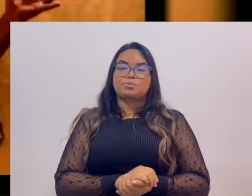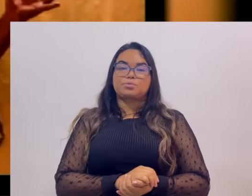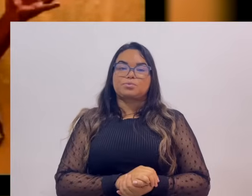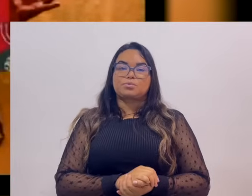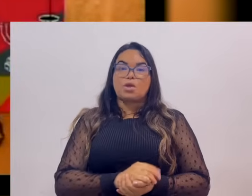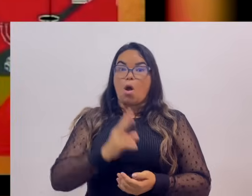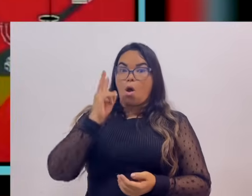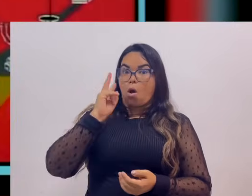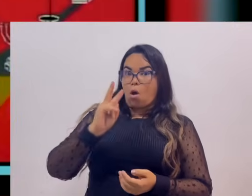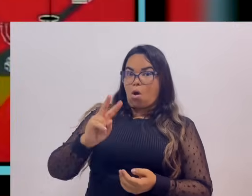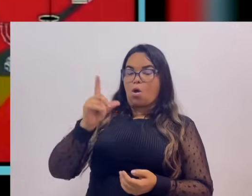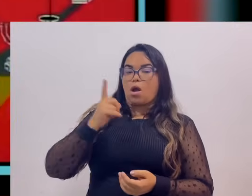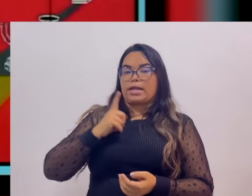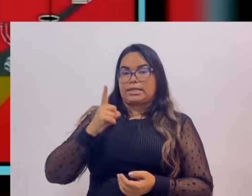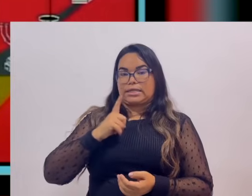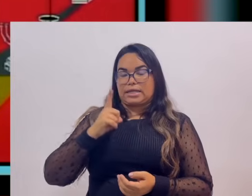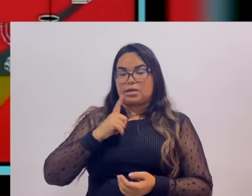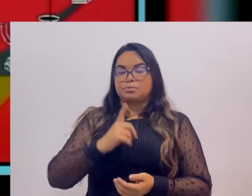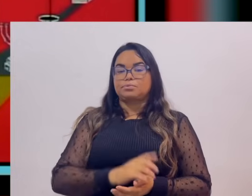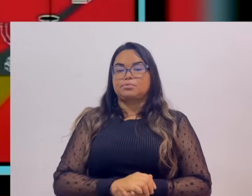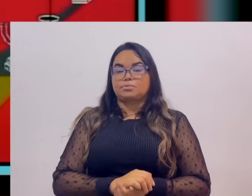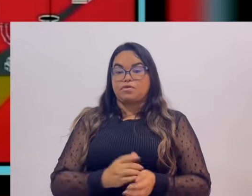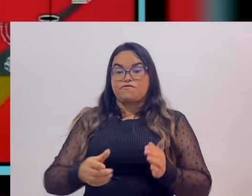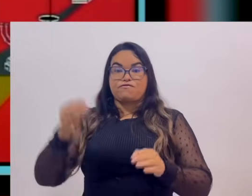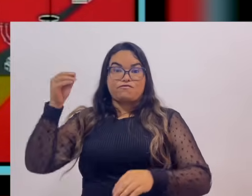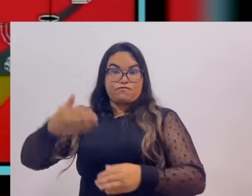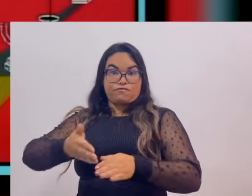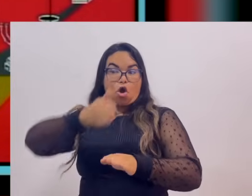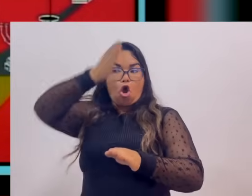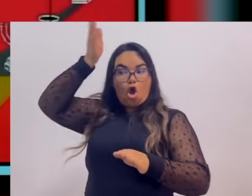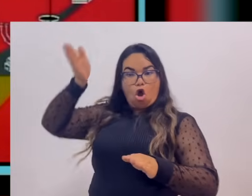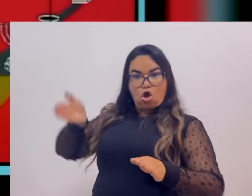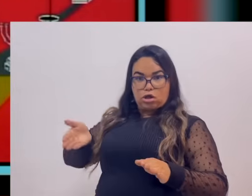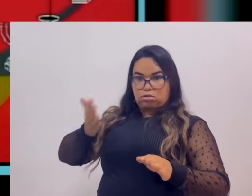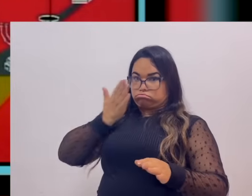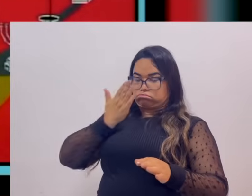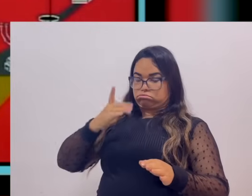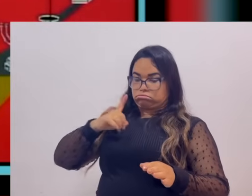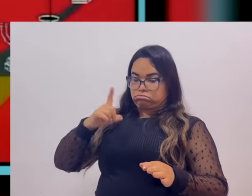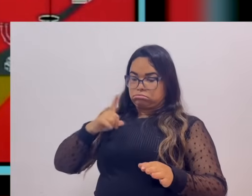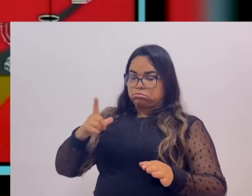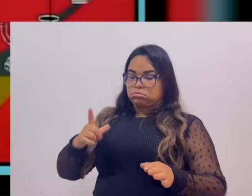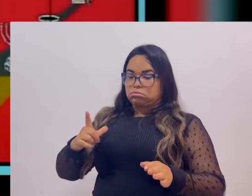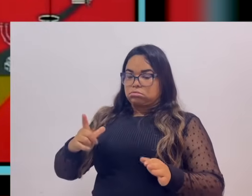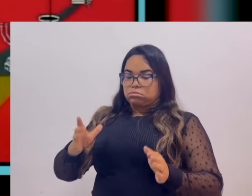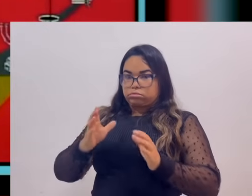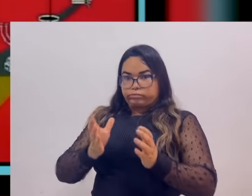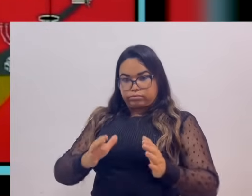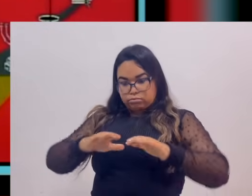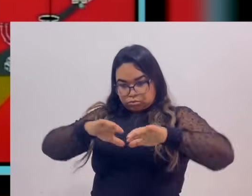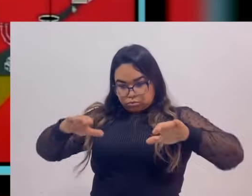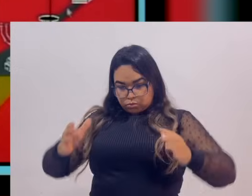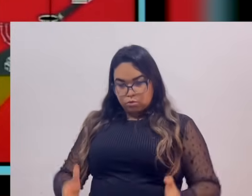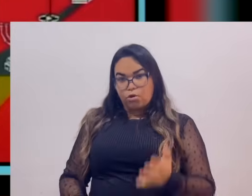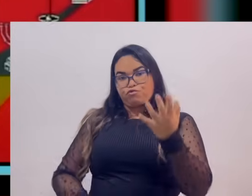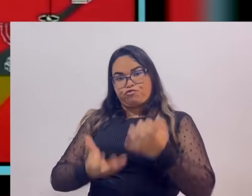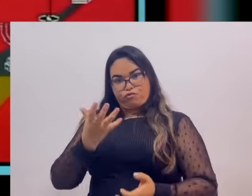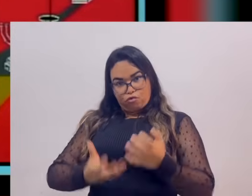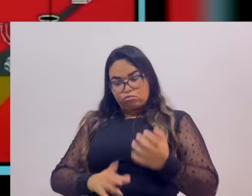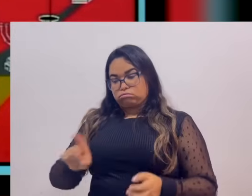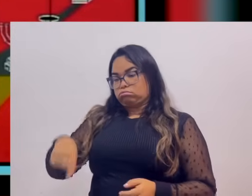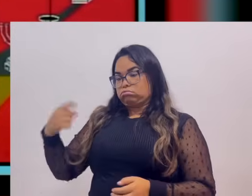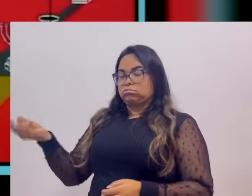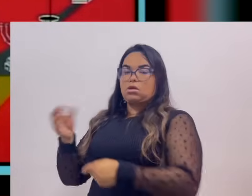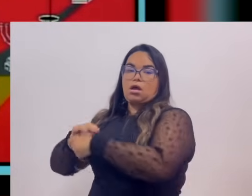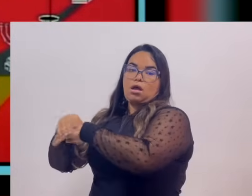119 105 olhem para os móveis havia o altar de sacrifícios a pia de metal em